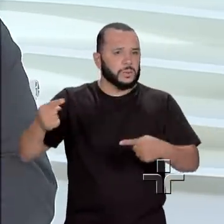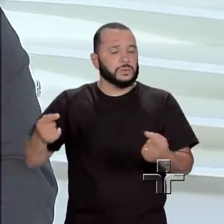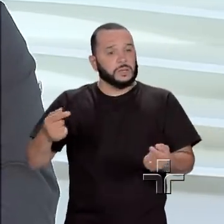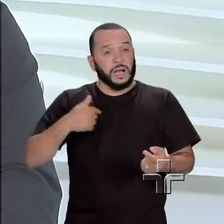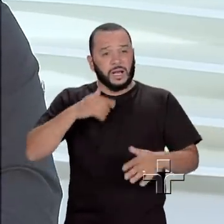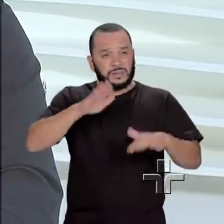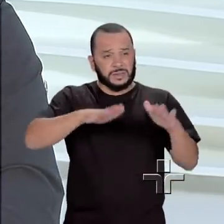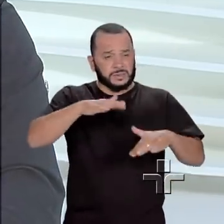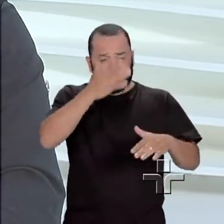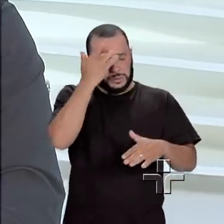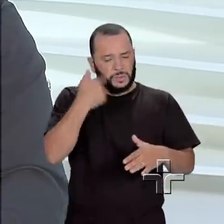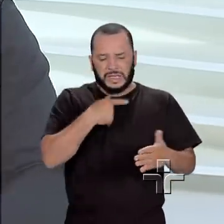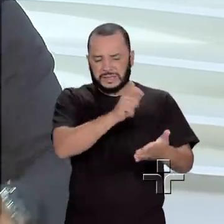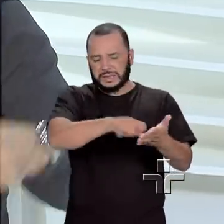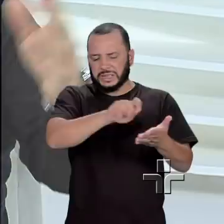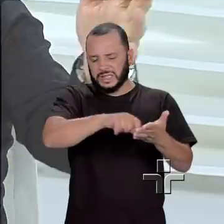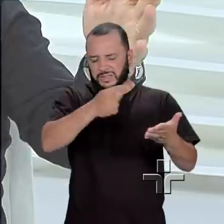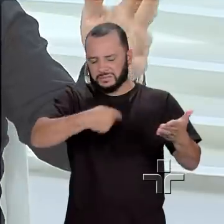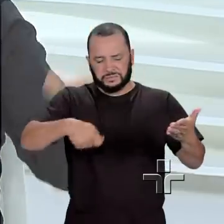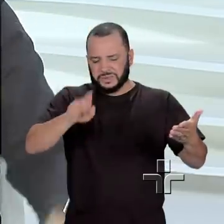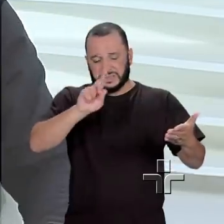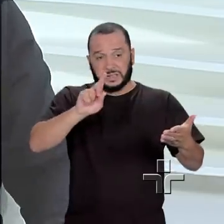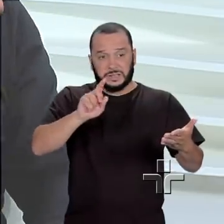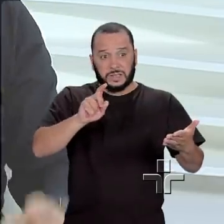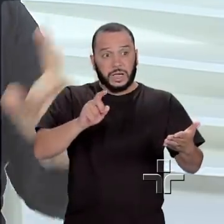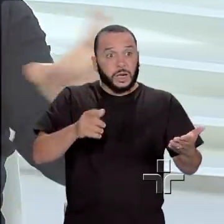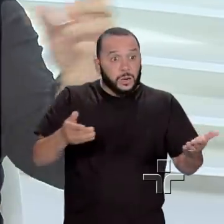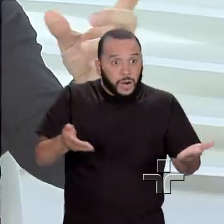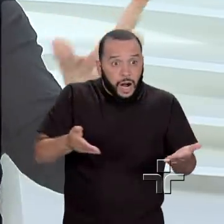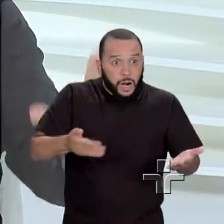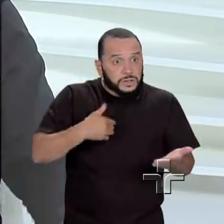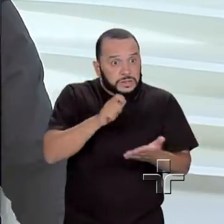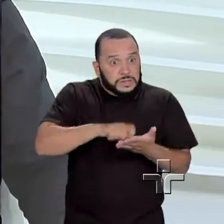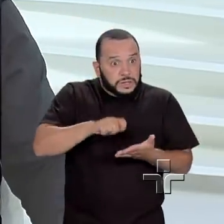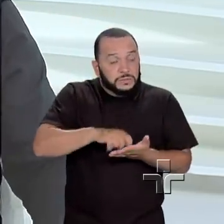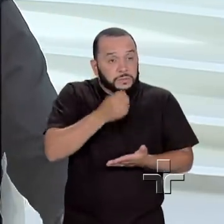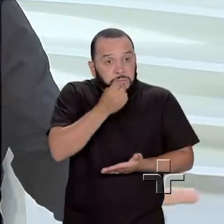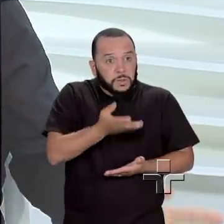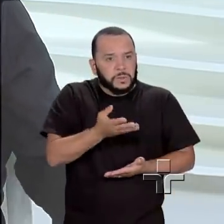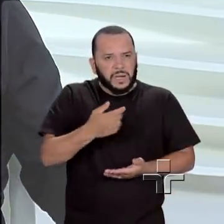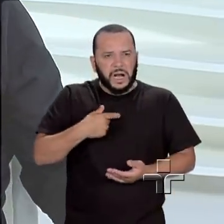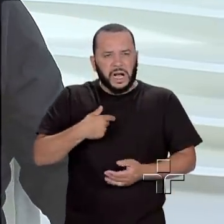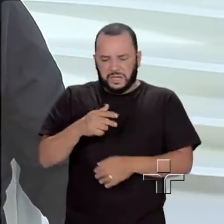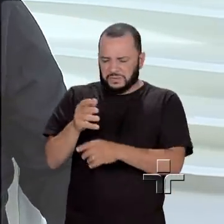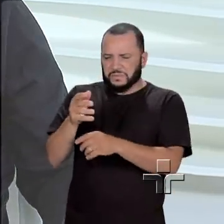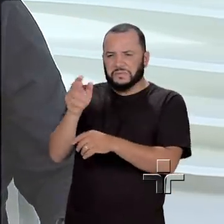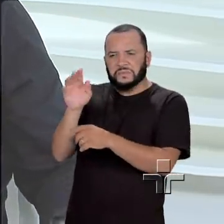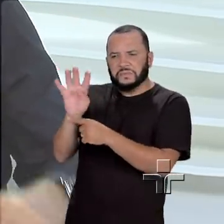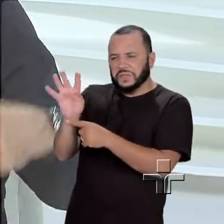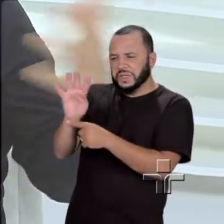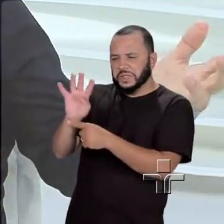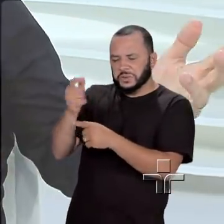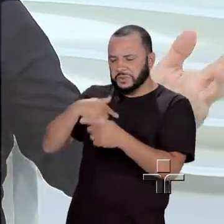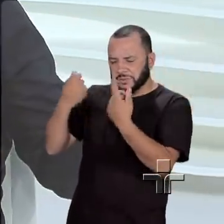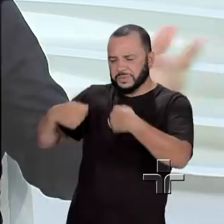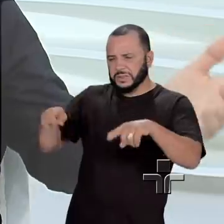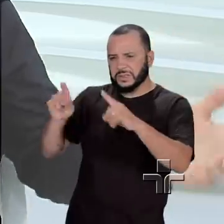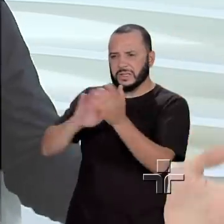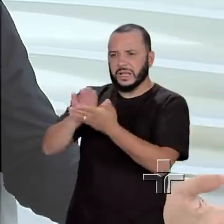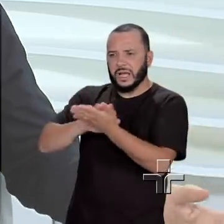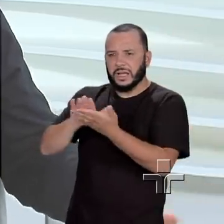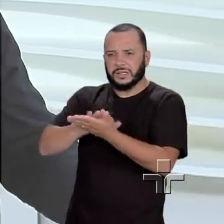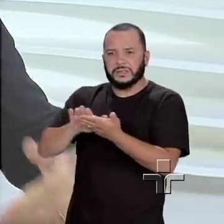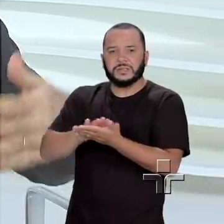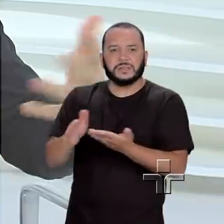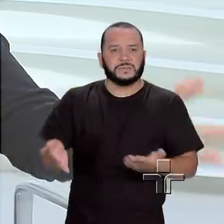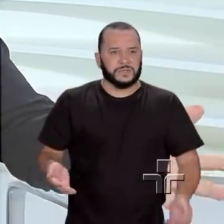para nada. A escrita não servia. Agora a gente está olhando e dizendo, mas esse vídeo tremido no celular não serve para nada. Claro que serve. É só a gente descobrir quem é que